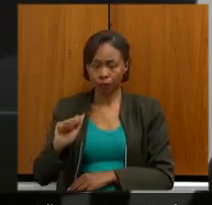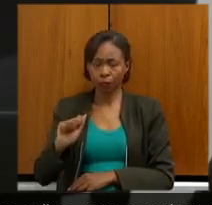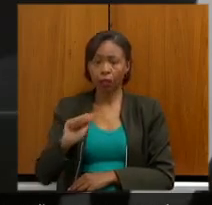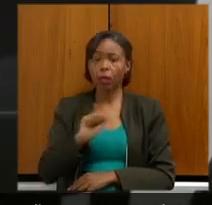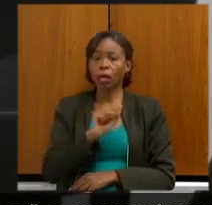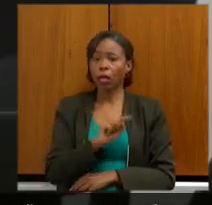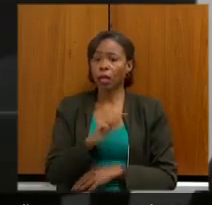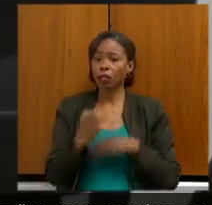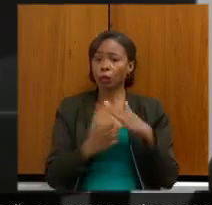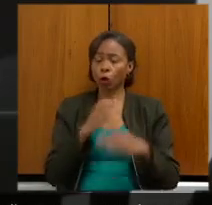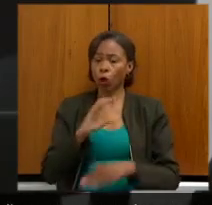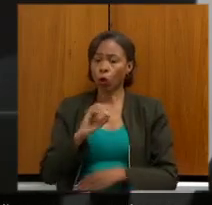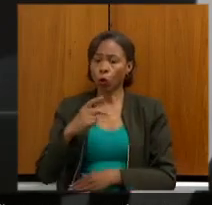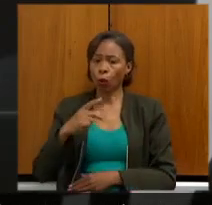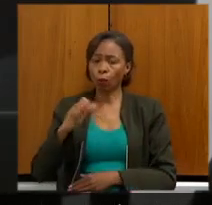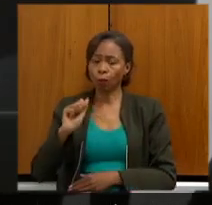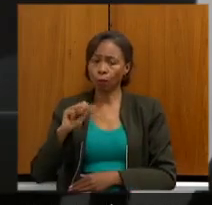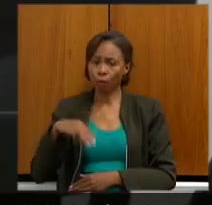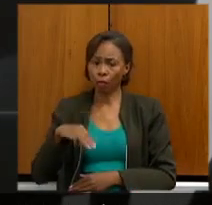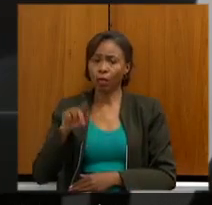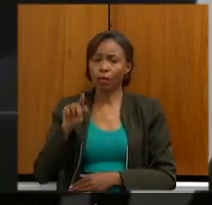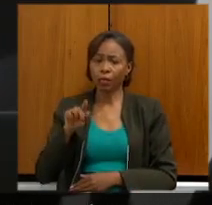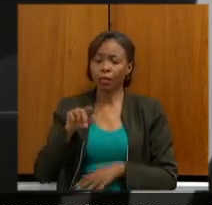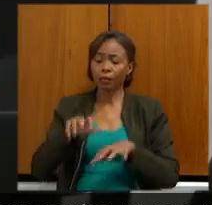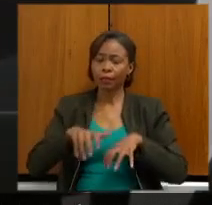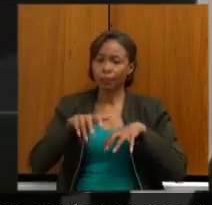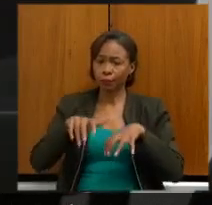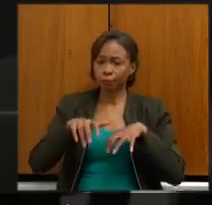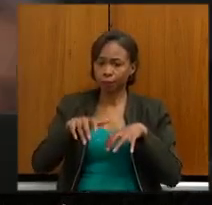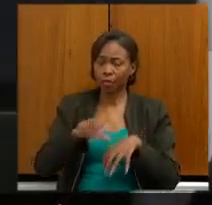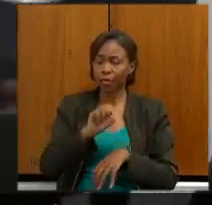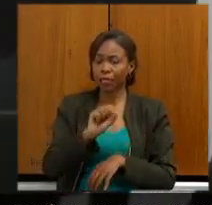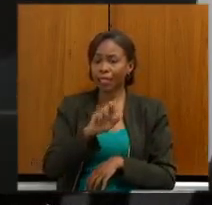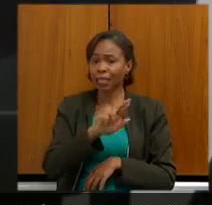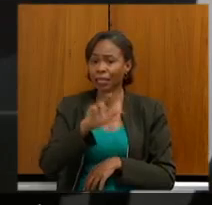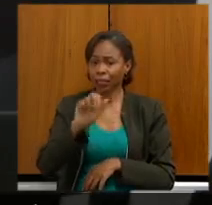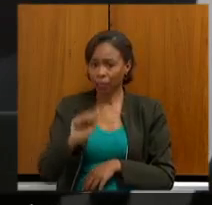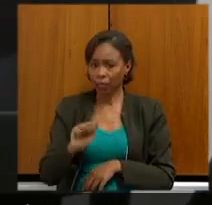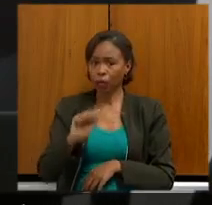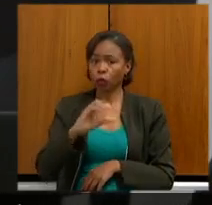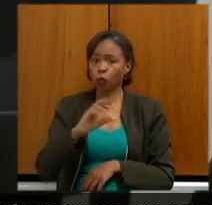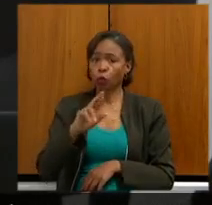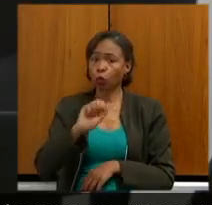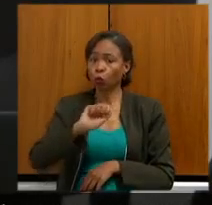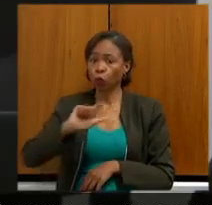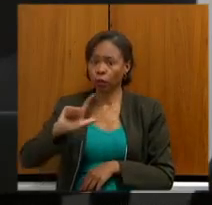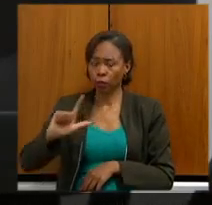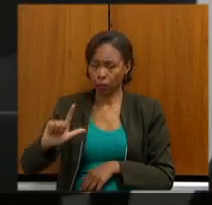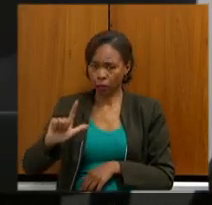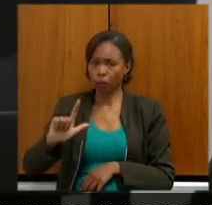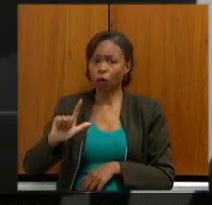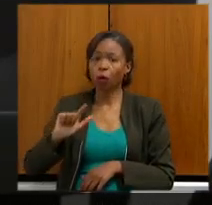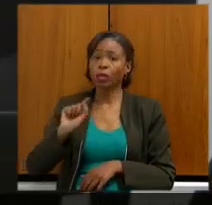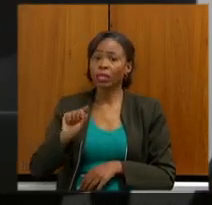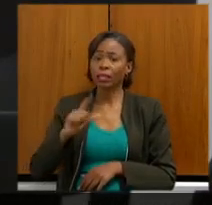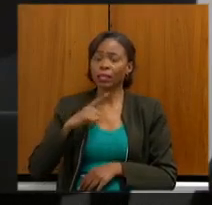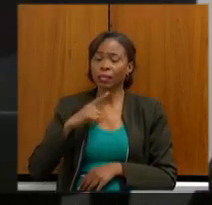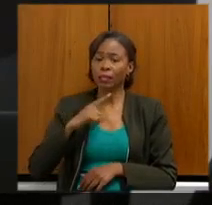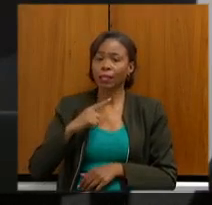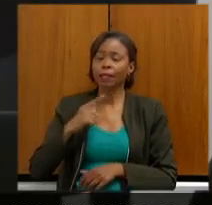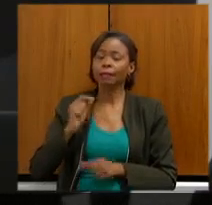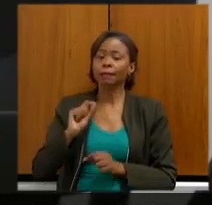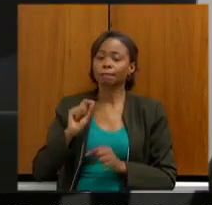que tem como finalidade de exploração minerária da Serra do Curral tendo como tendo em vista a possível comprometimento